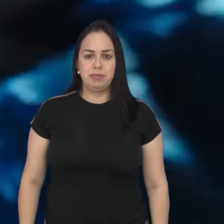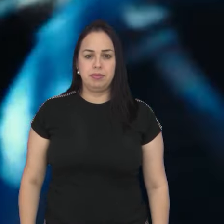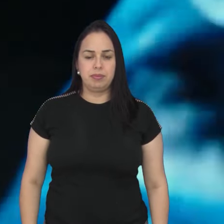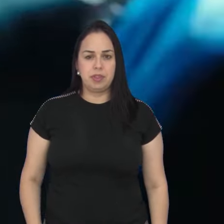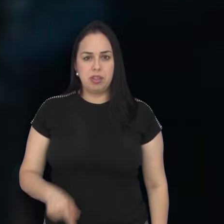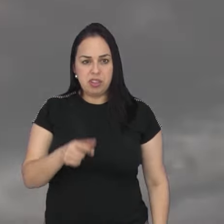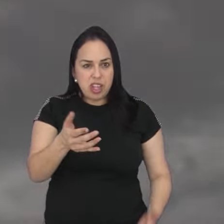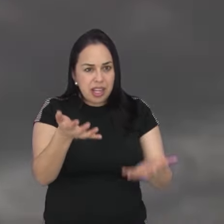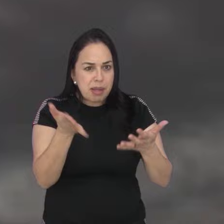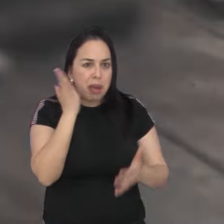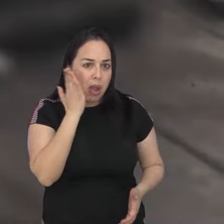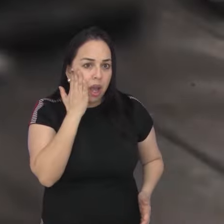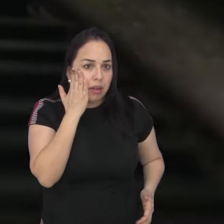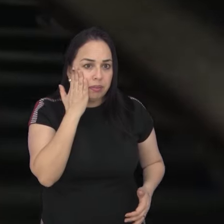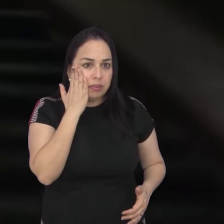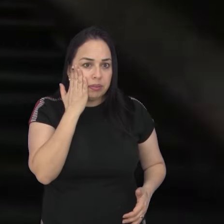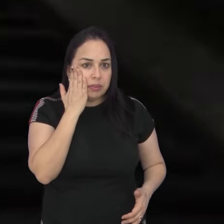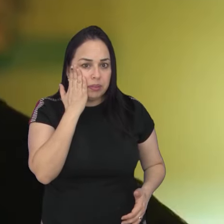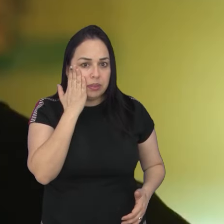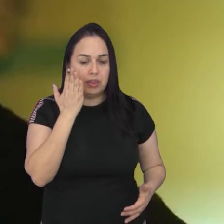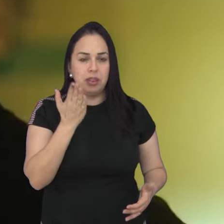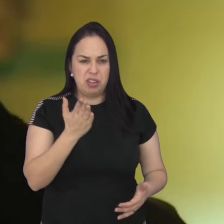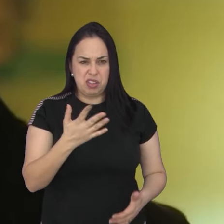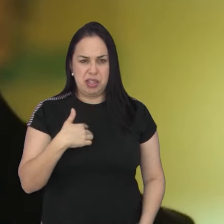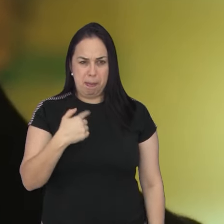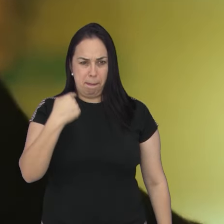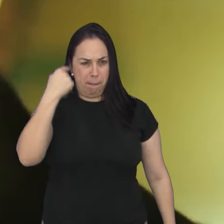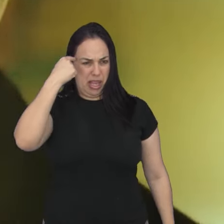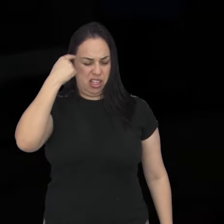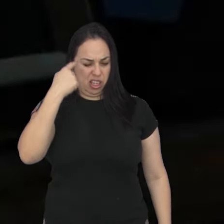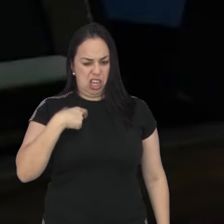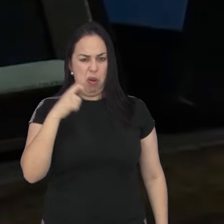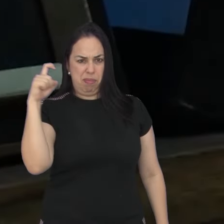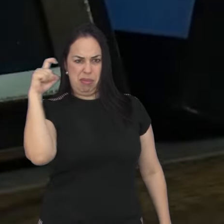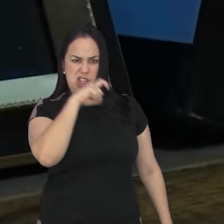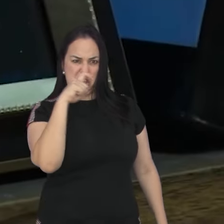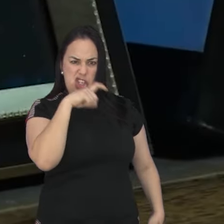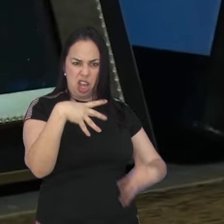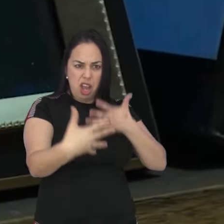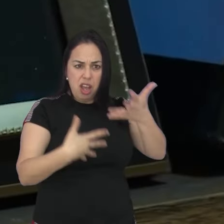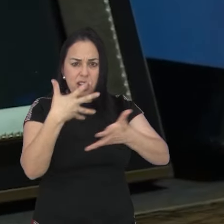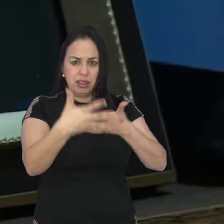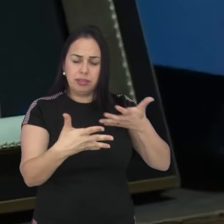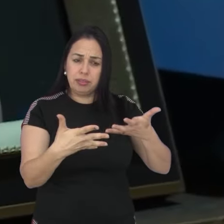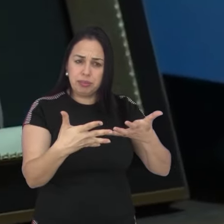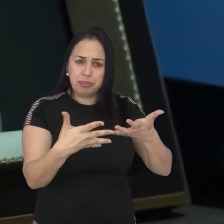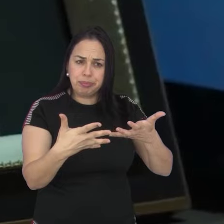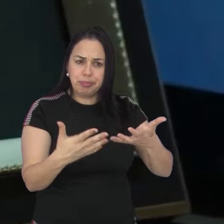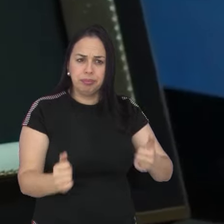Isso é tudo que você quer saber? Você acha que eu tô mentindo ou o quê?